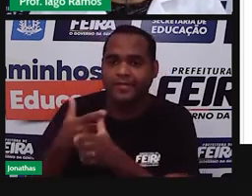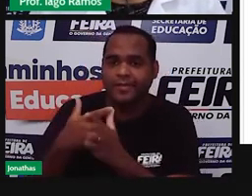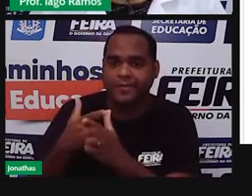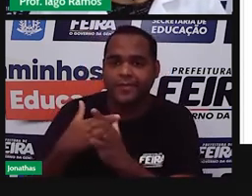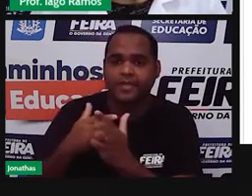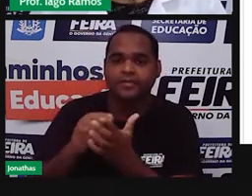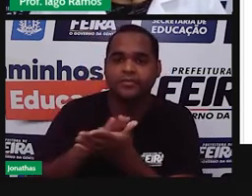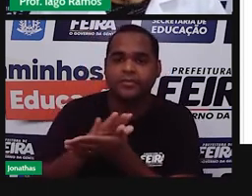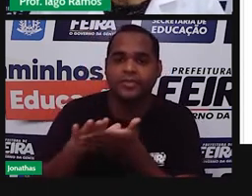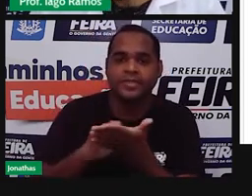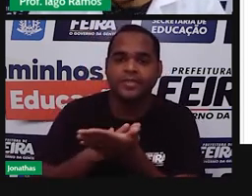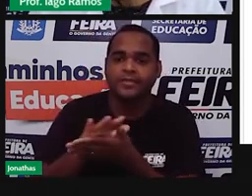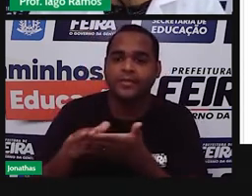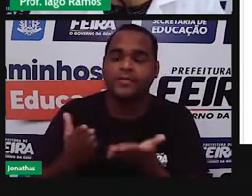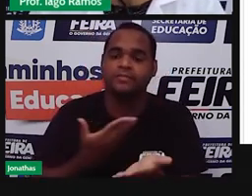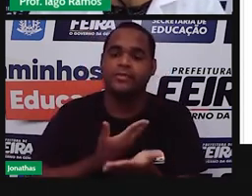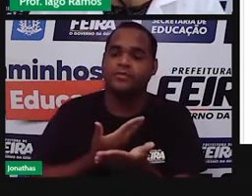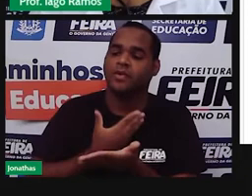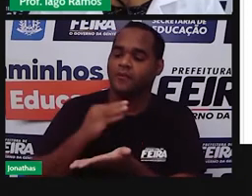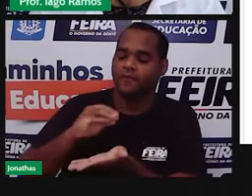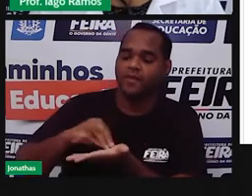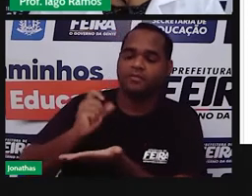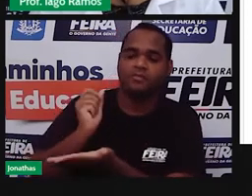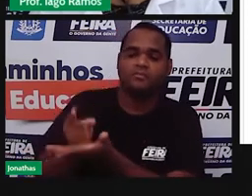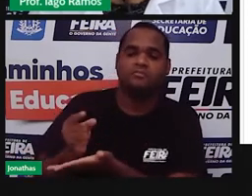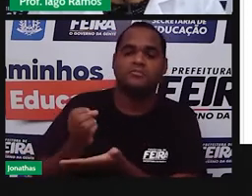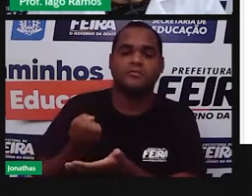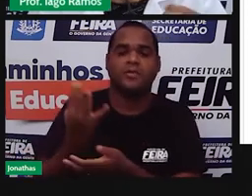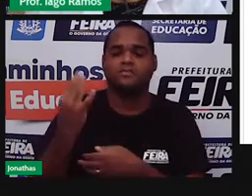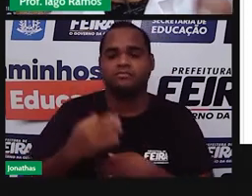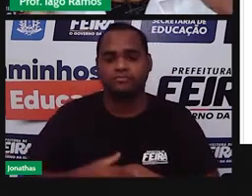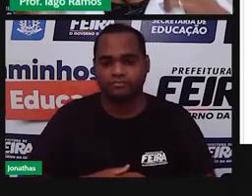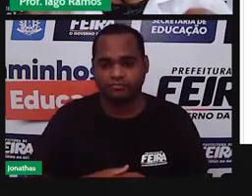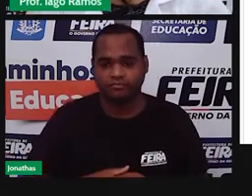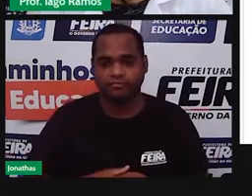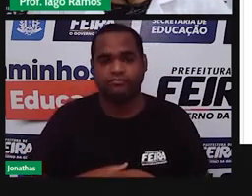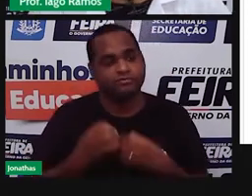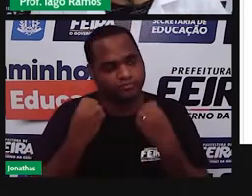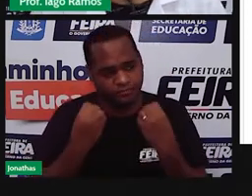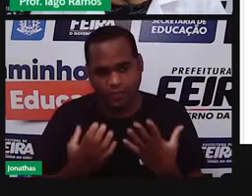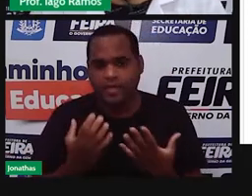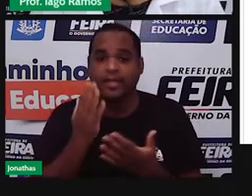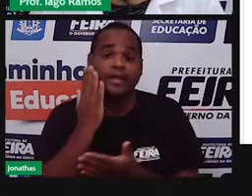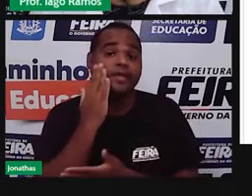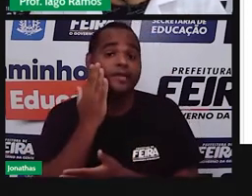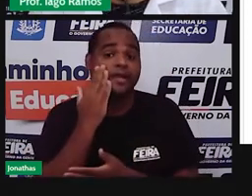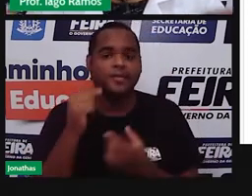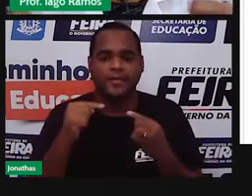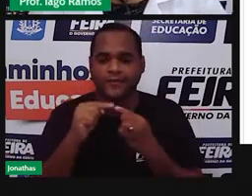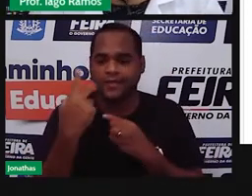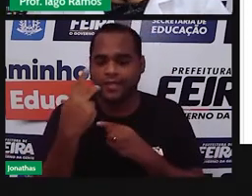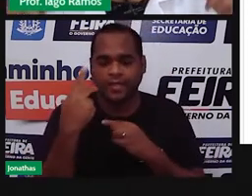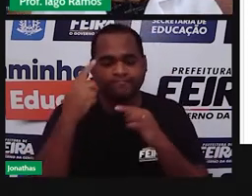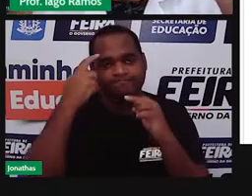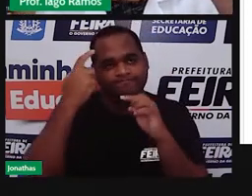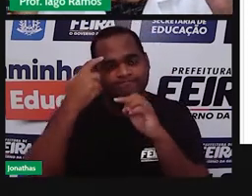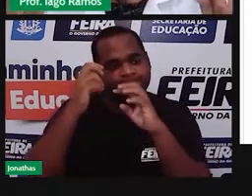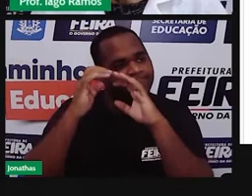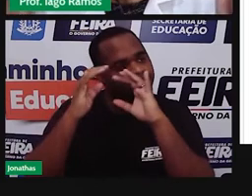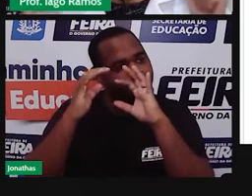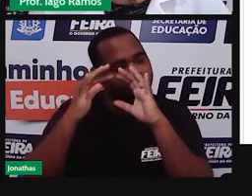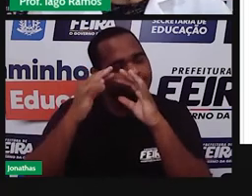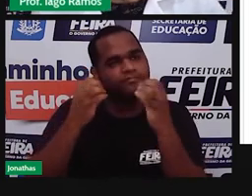dívida com meu amigo? Bom, eu sei que na sua cabeça você já fez essa